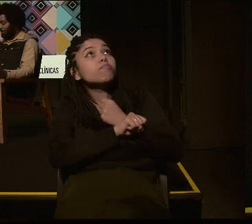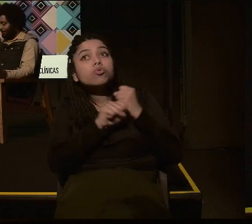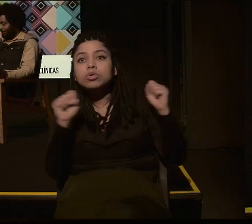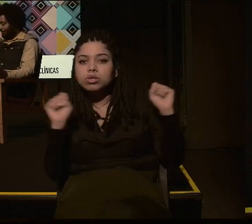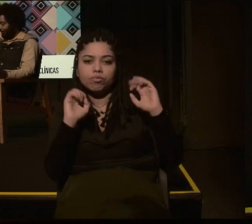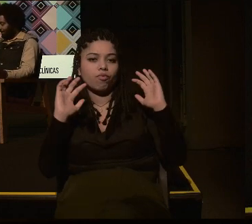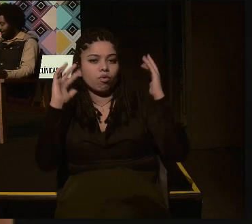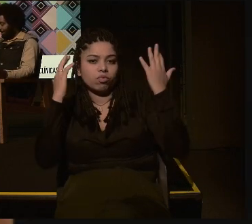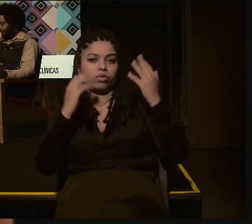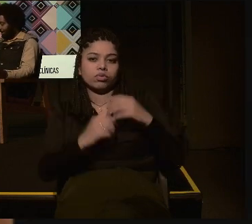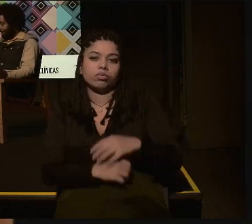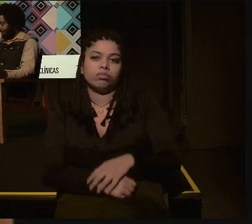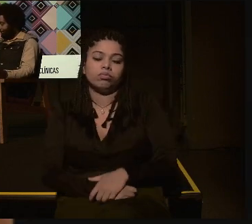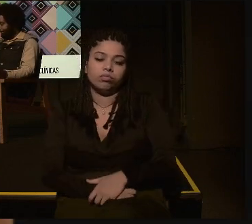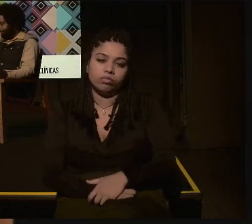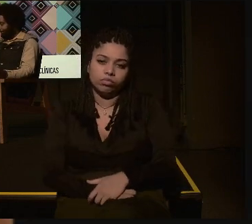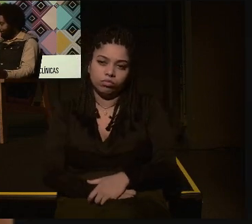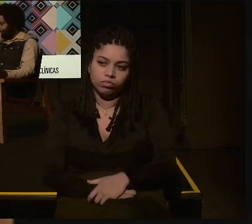Enfim.